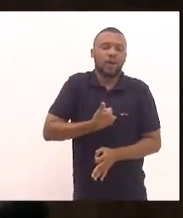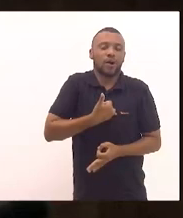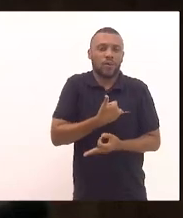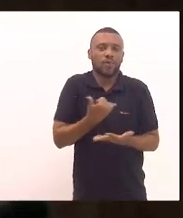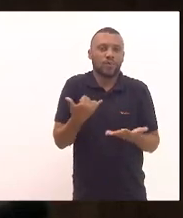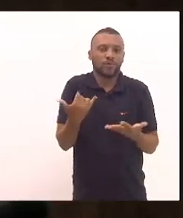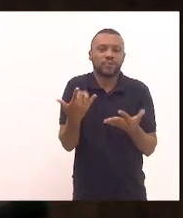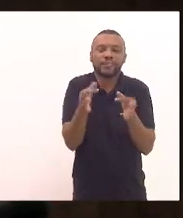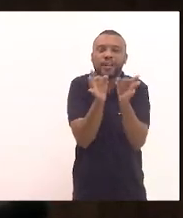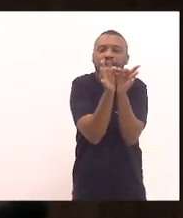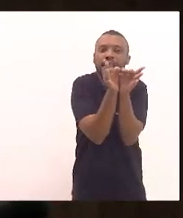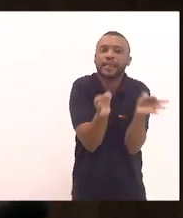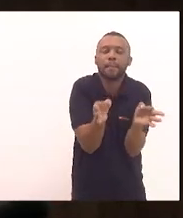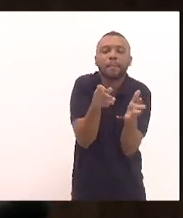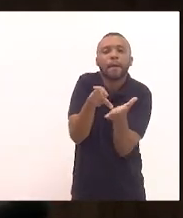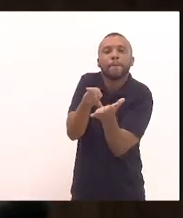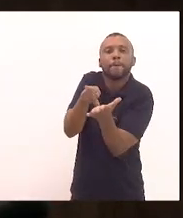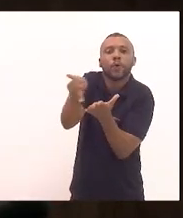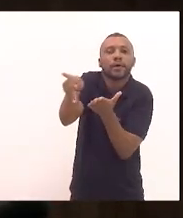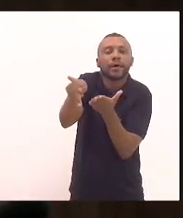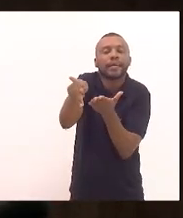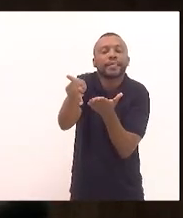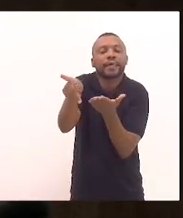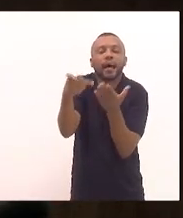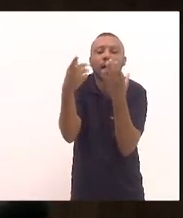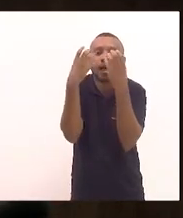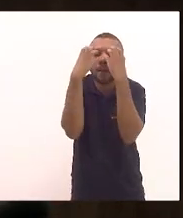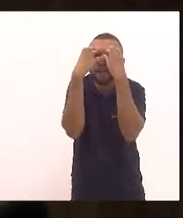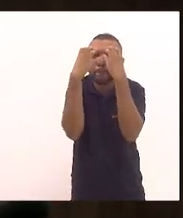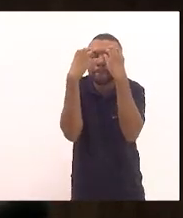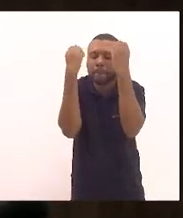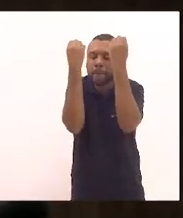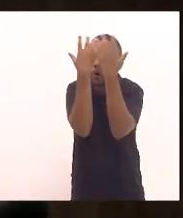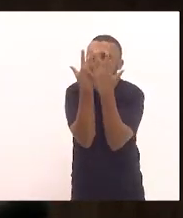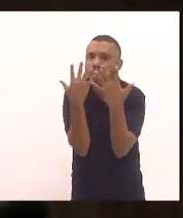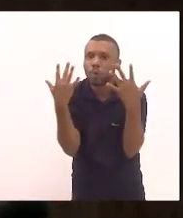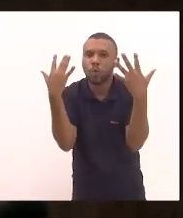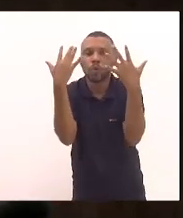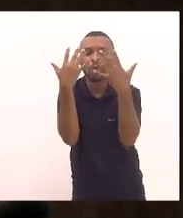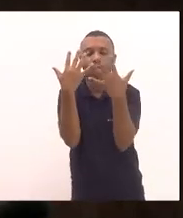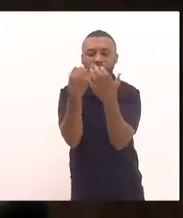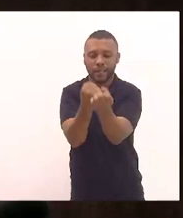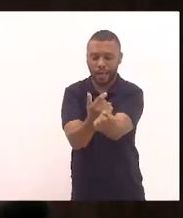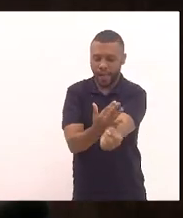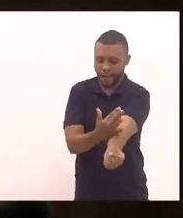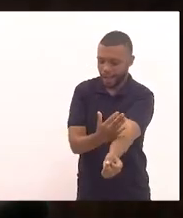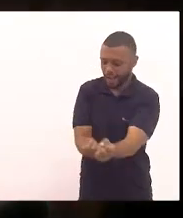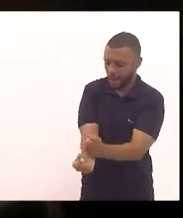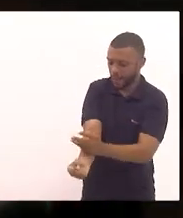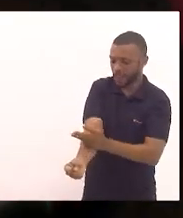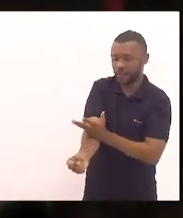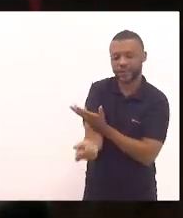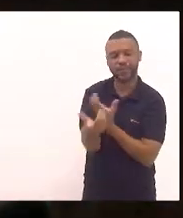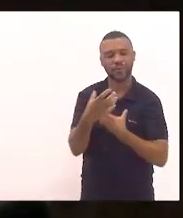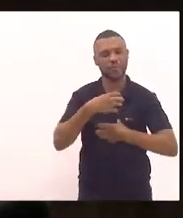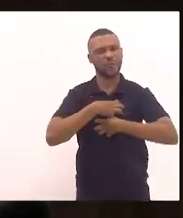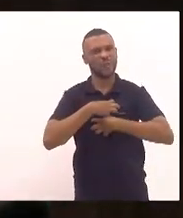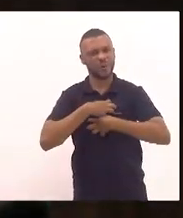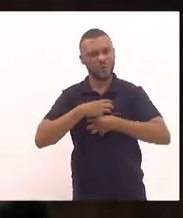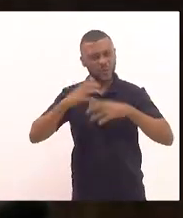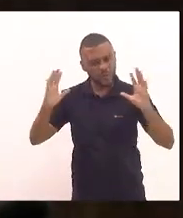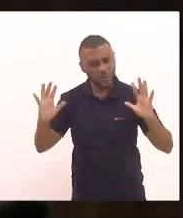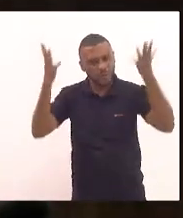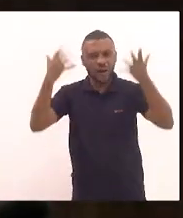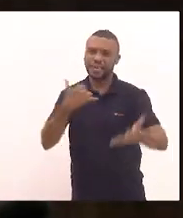e pureza flora dos olhos nas gravações das emoções vividas. É São João, é